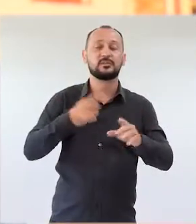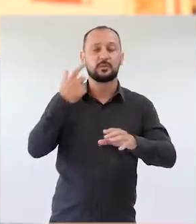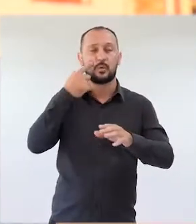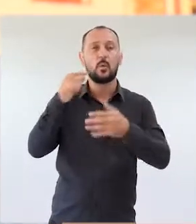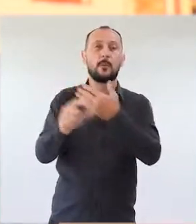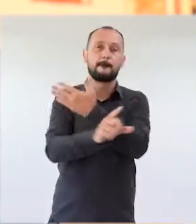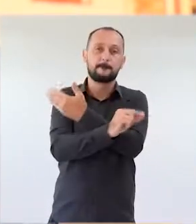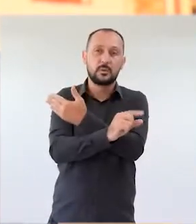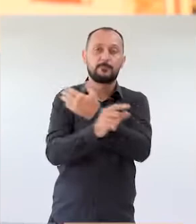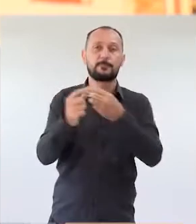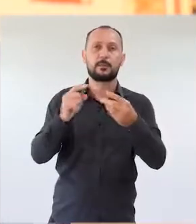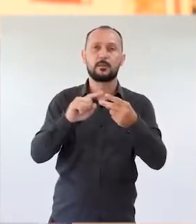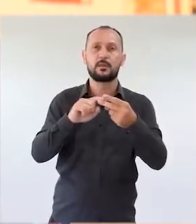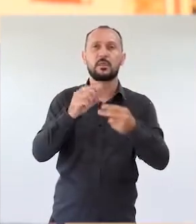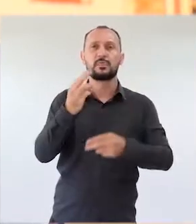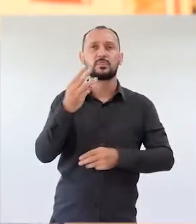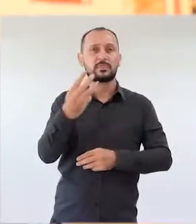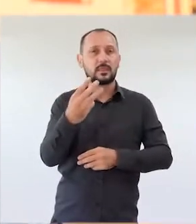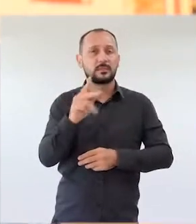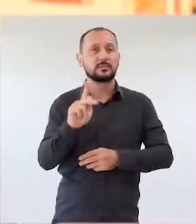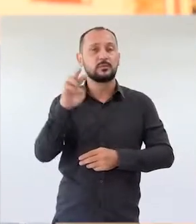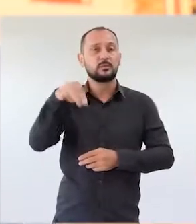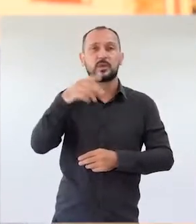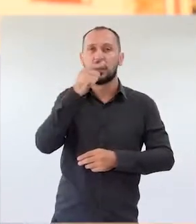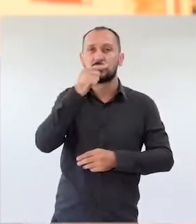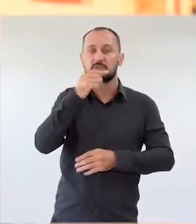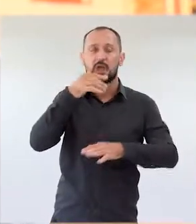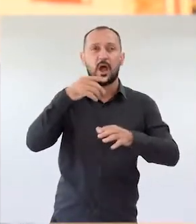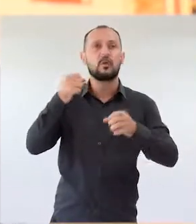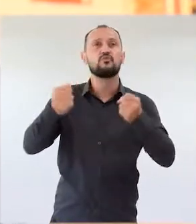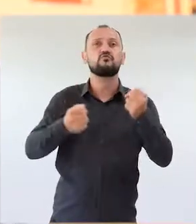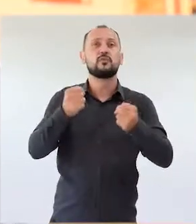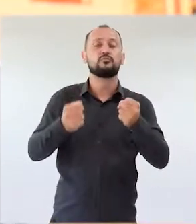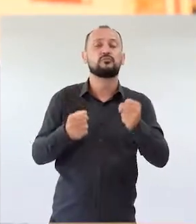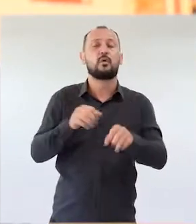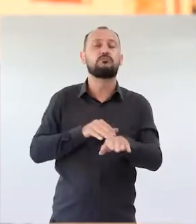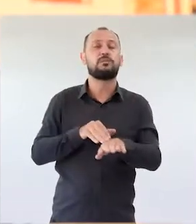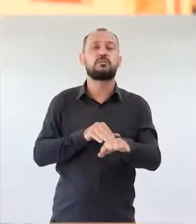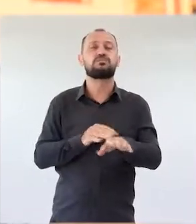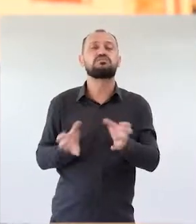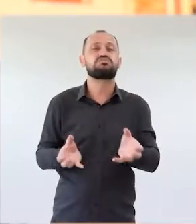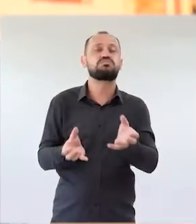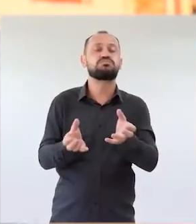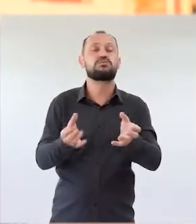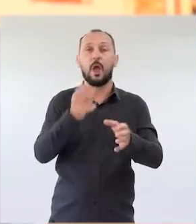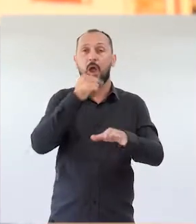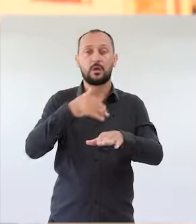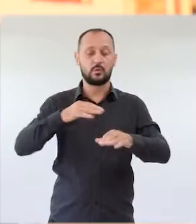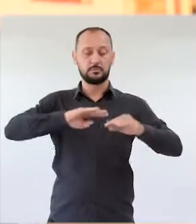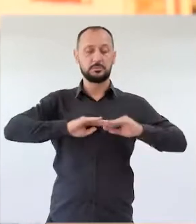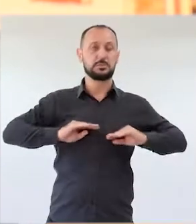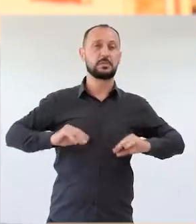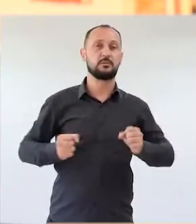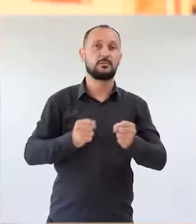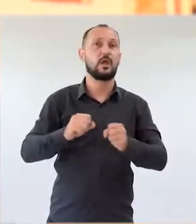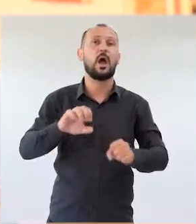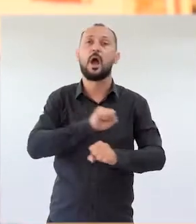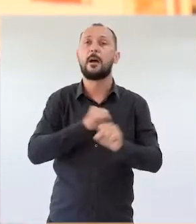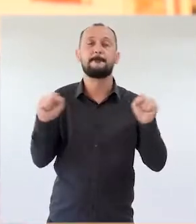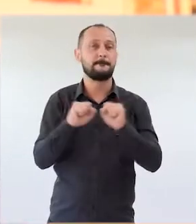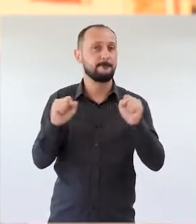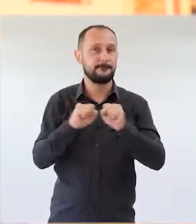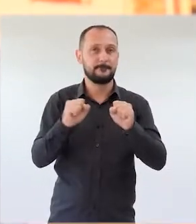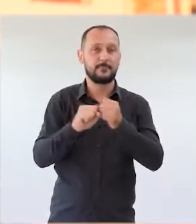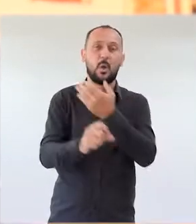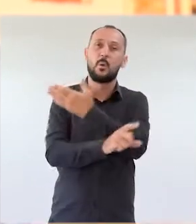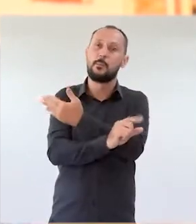mesmo, cruzar 2, 3 quilômetros de água, sabe? Em cima de um trator, a água no peito, assim, ó.